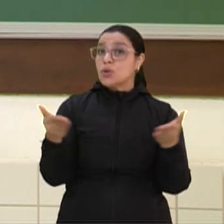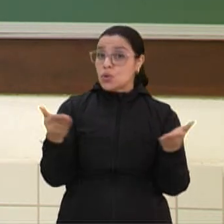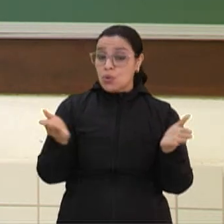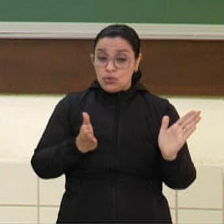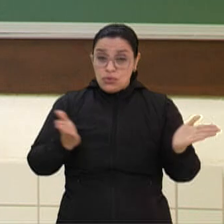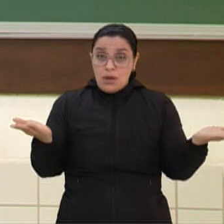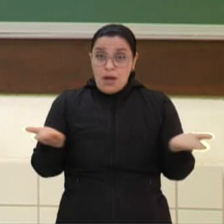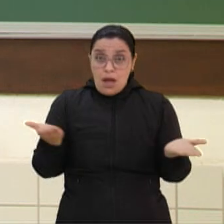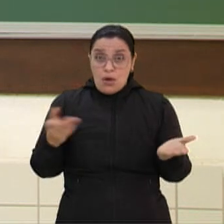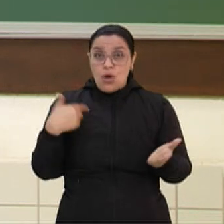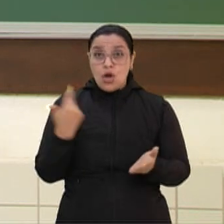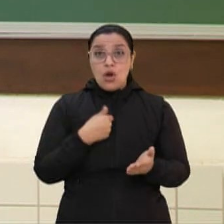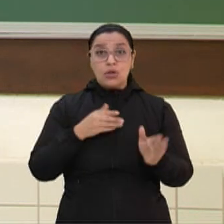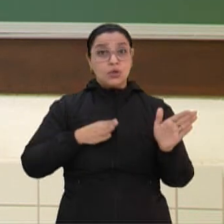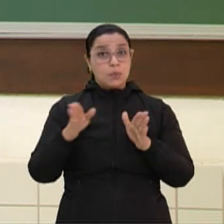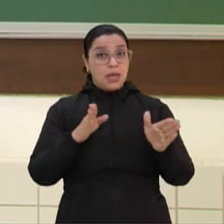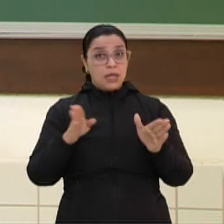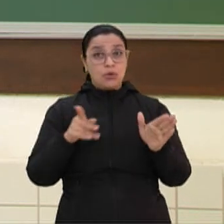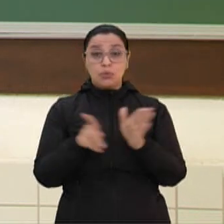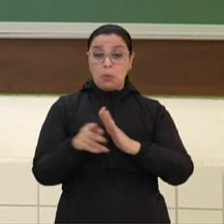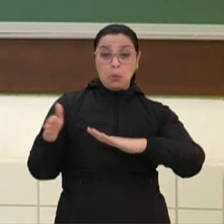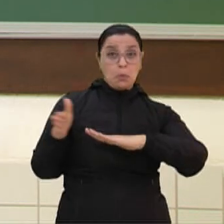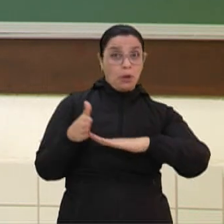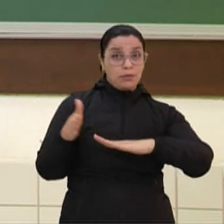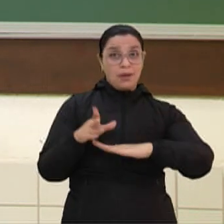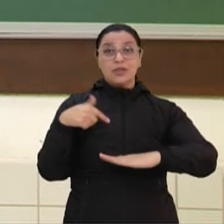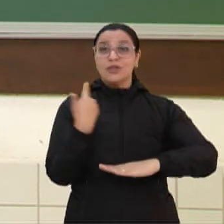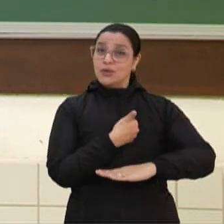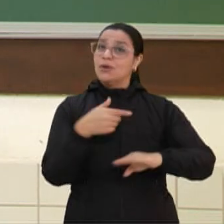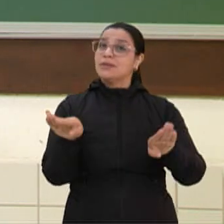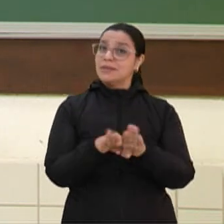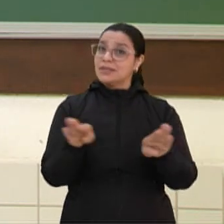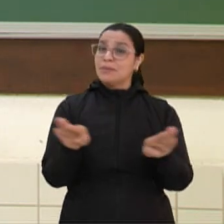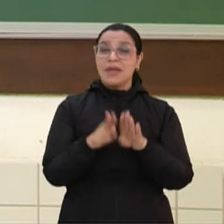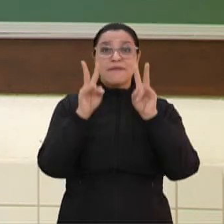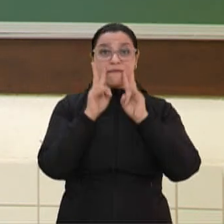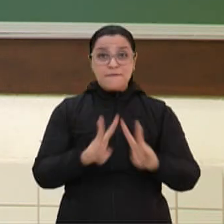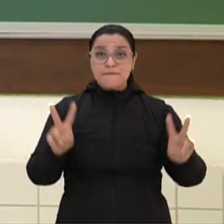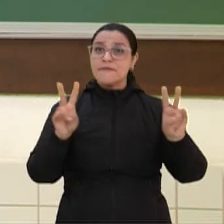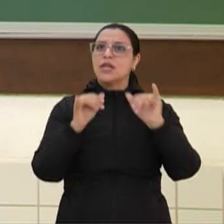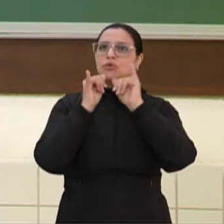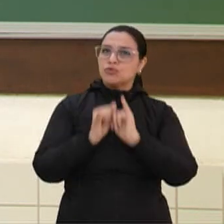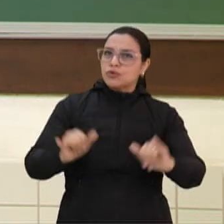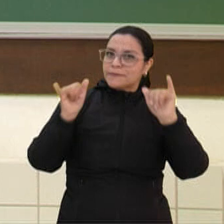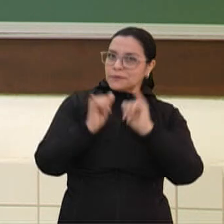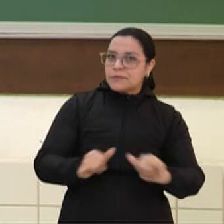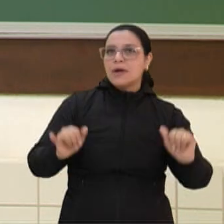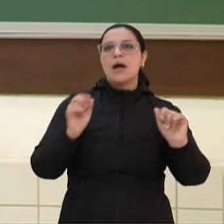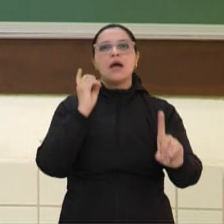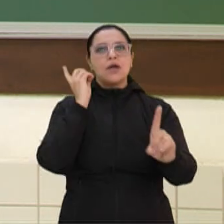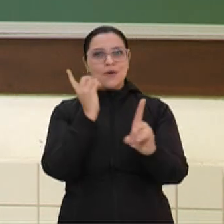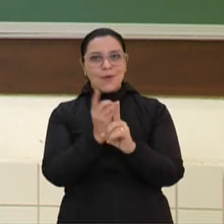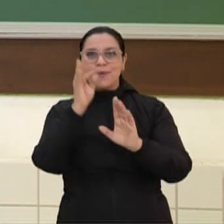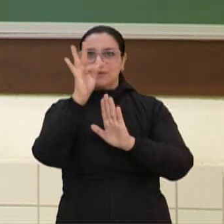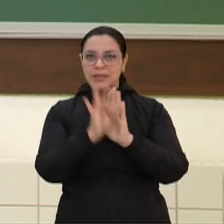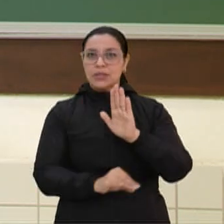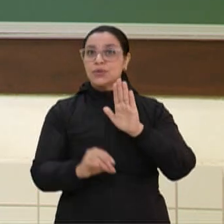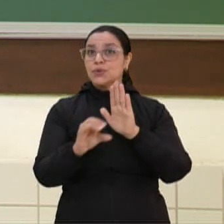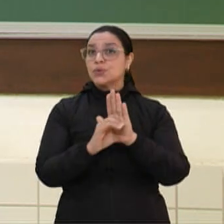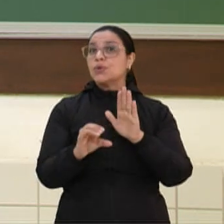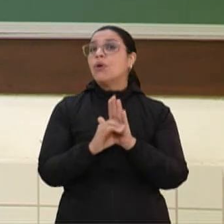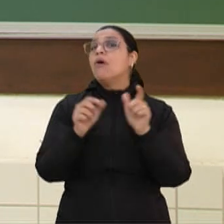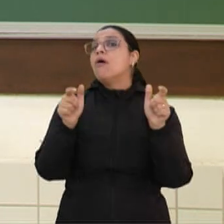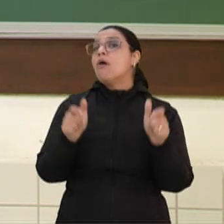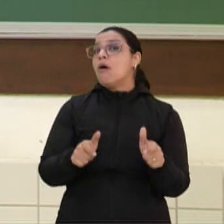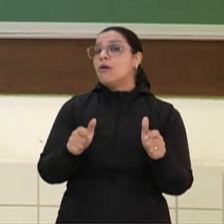nos dias atuais, nessa pós-modernidade, você pode publicar ou podemos encontrar